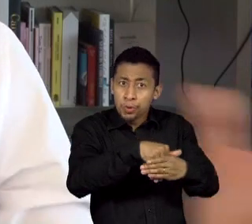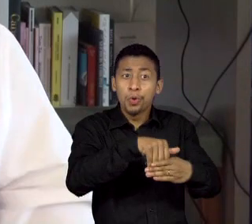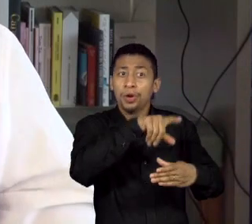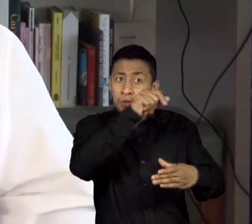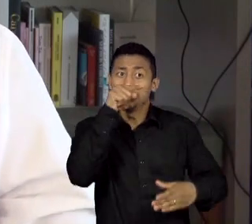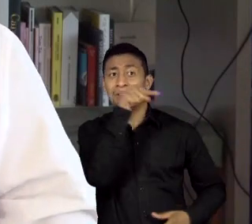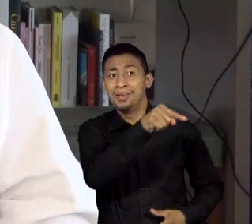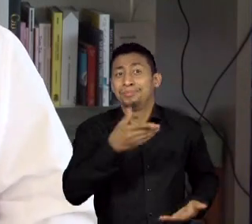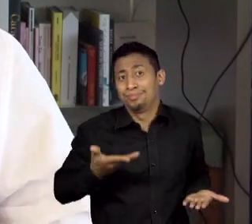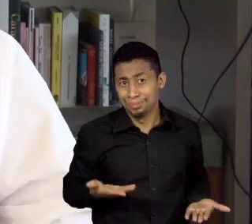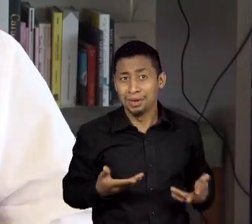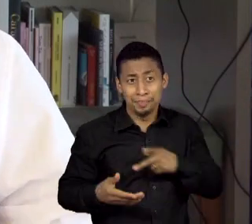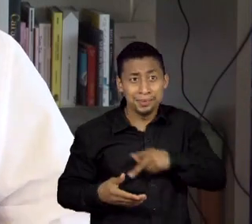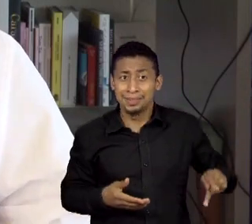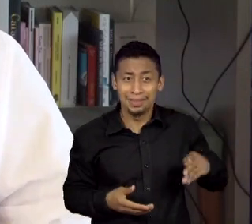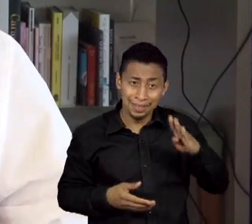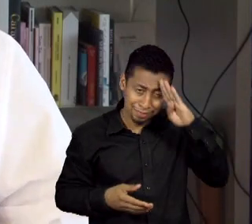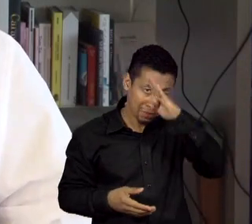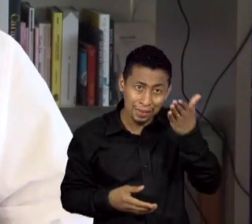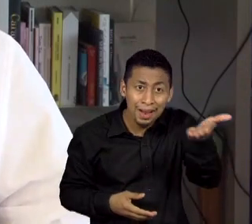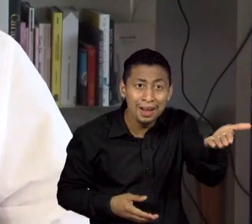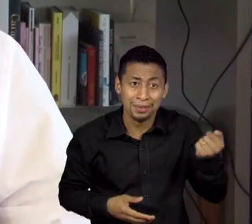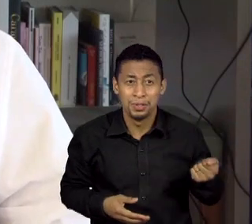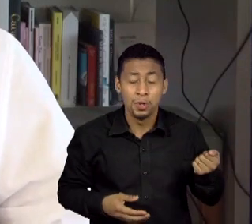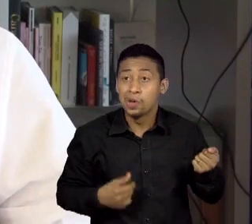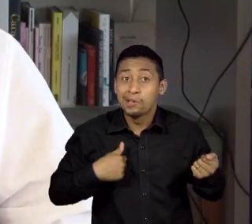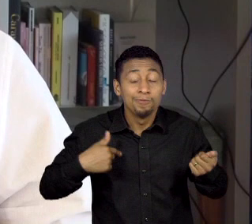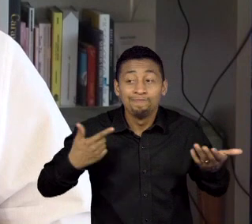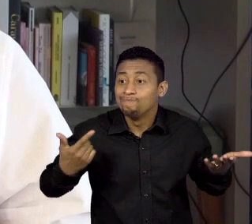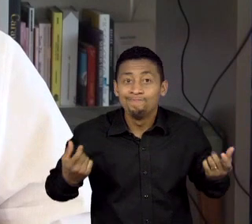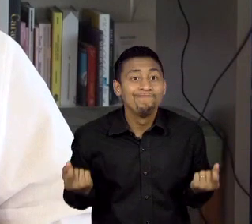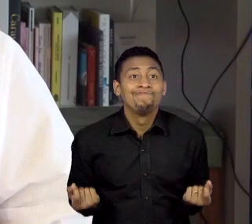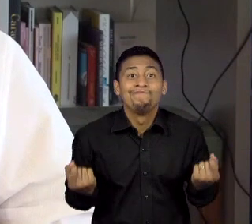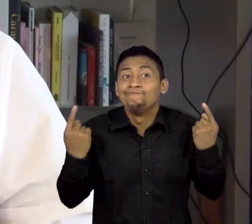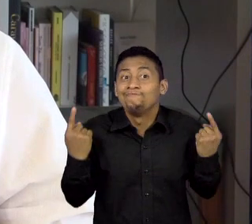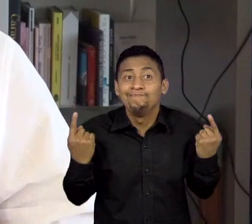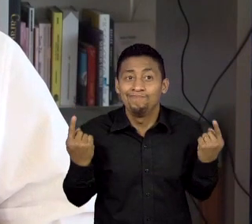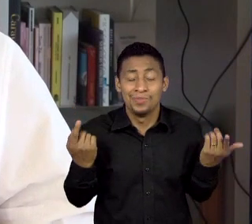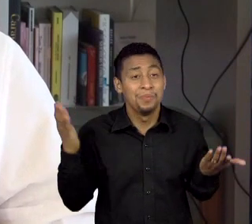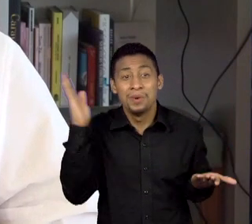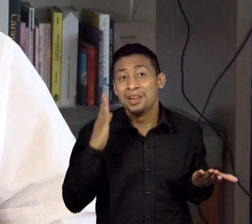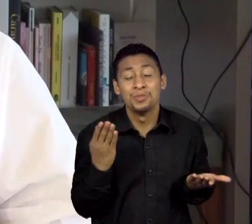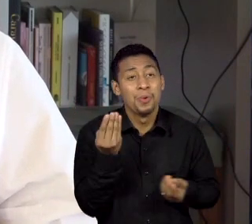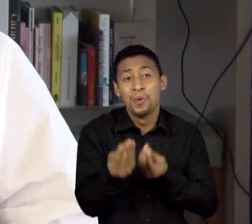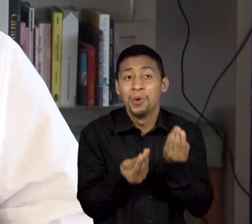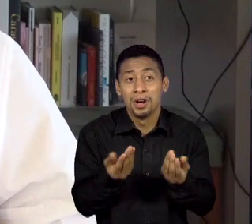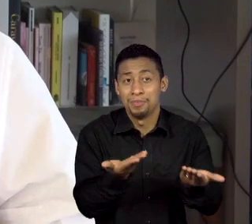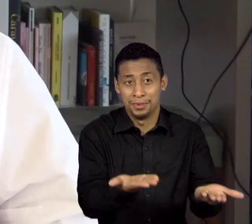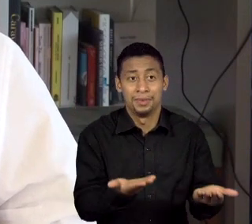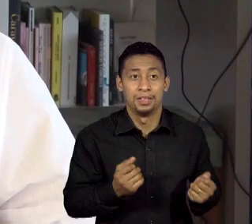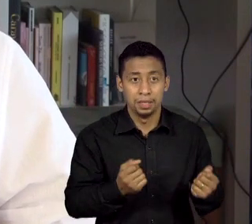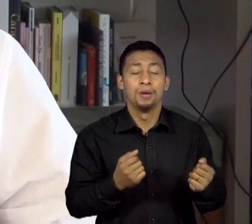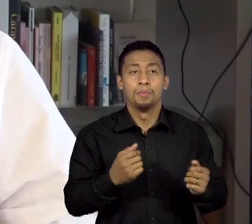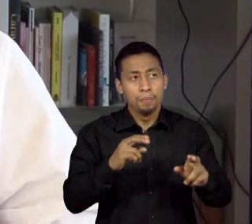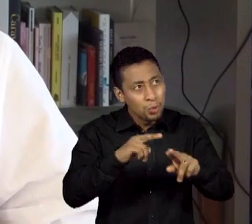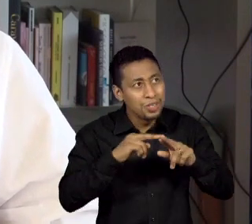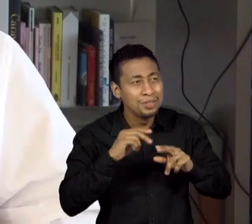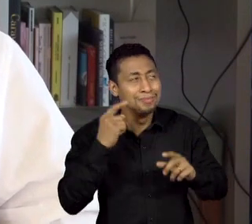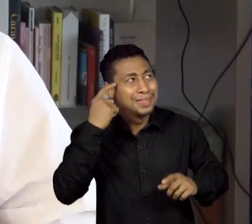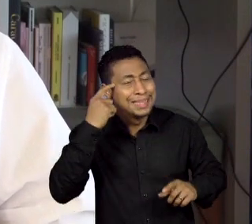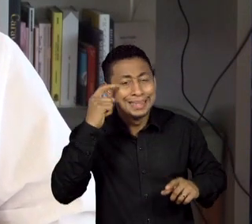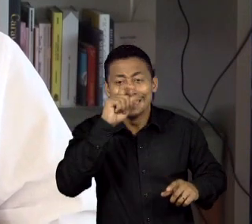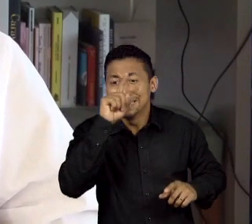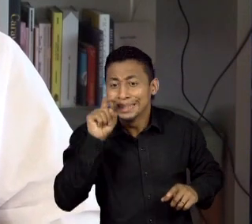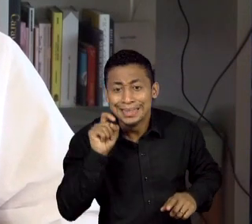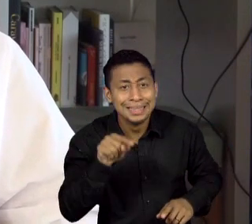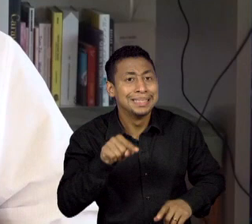deixa perplexo com o Brasil e eu não penso nisso todo o tempo. Acho que isso é que nos questiona. O que é que nós vamos fazer